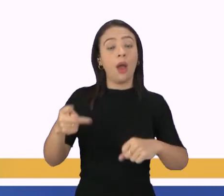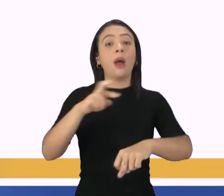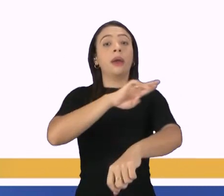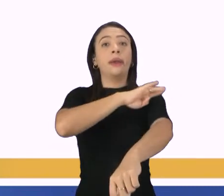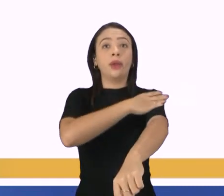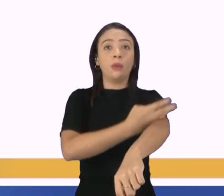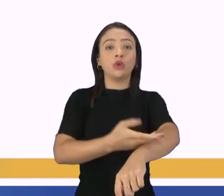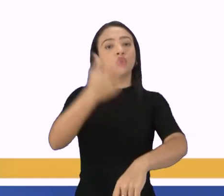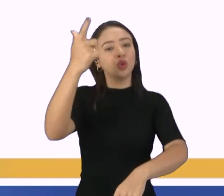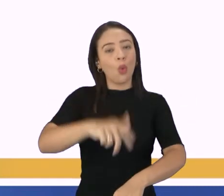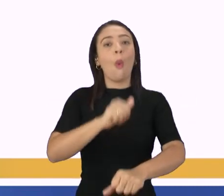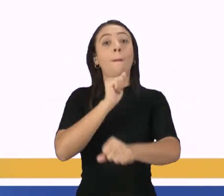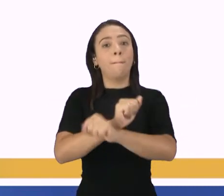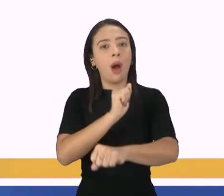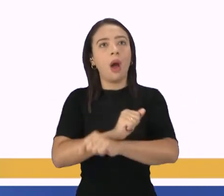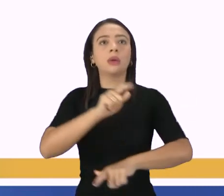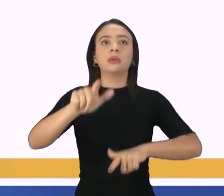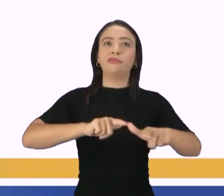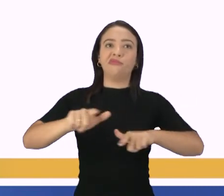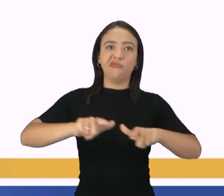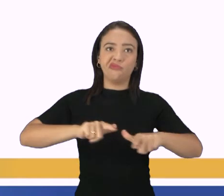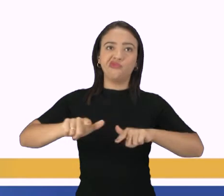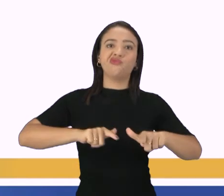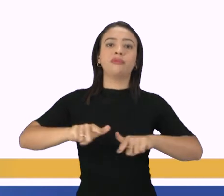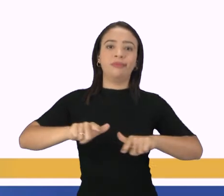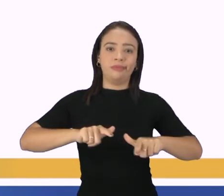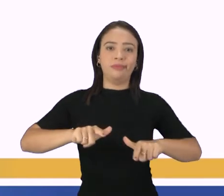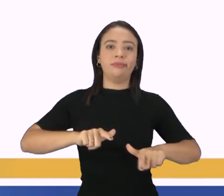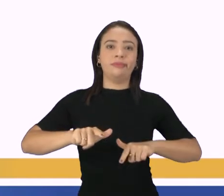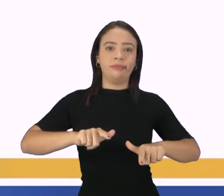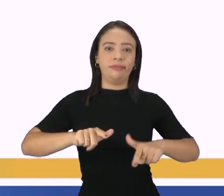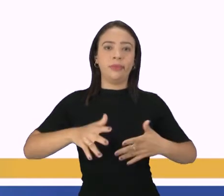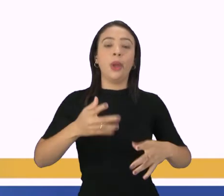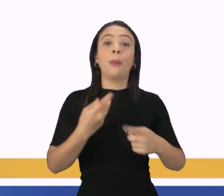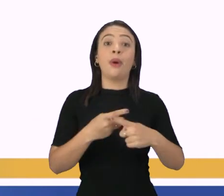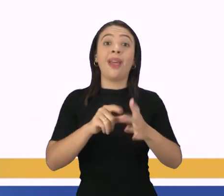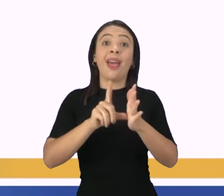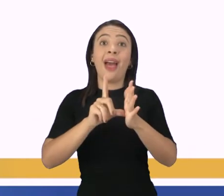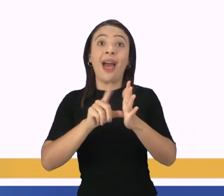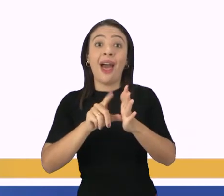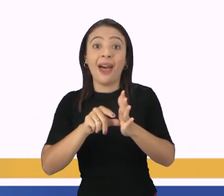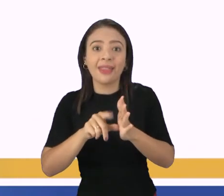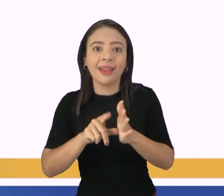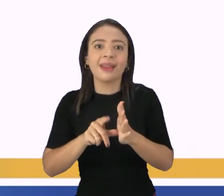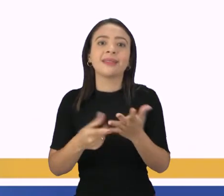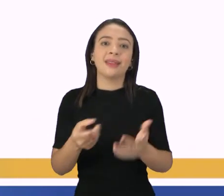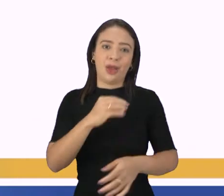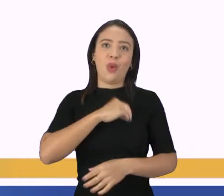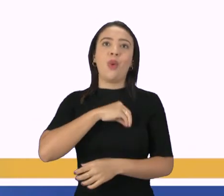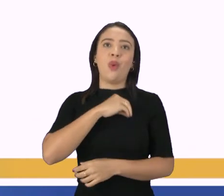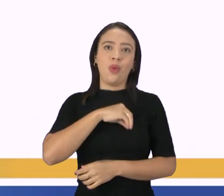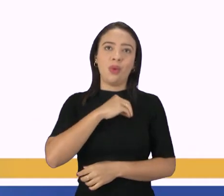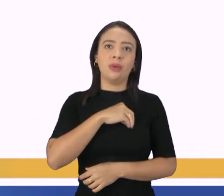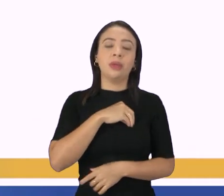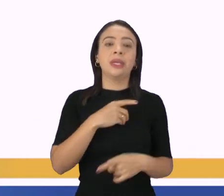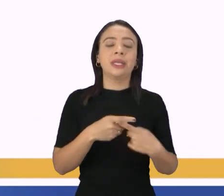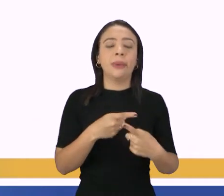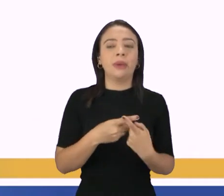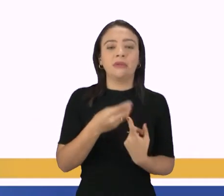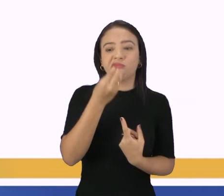volta a suspender suas atividades mais uma vez por conta de atrasos no salário e descasos com a